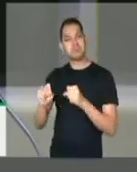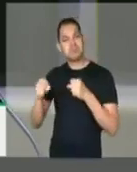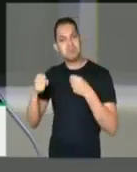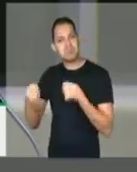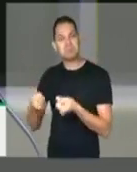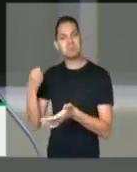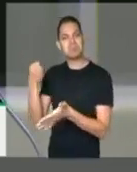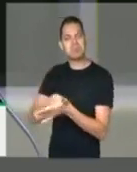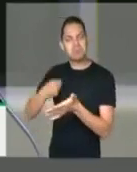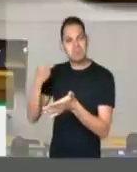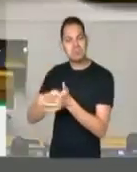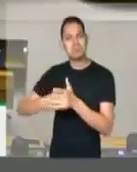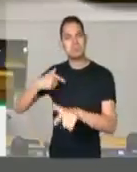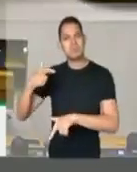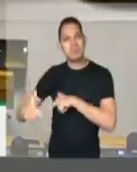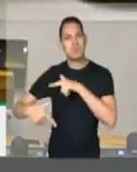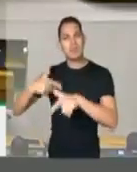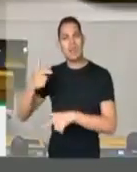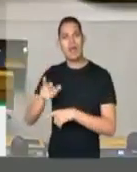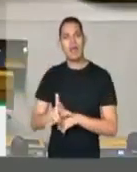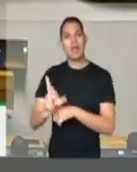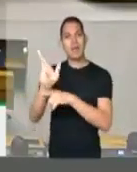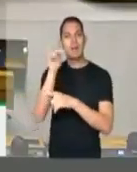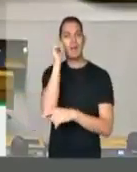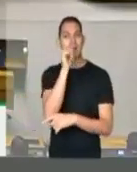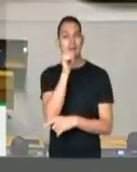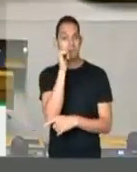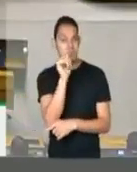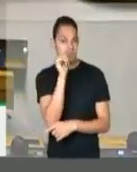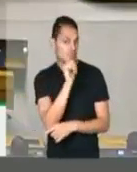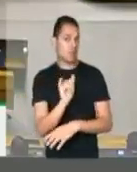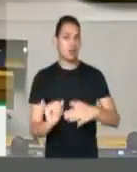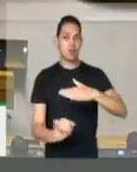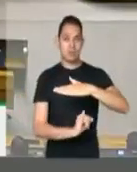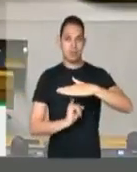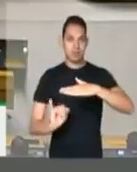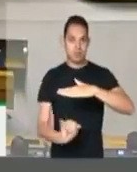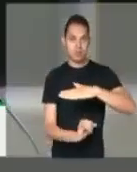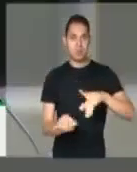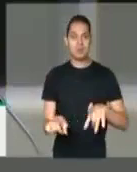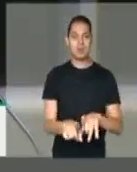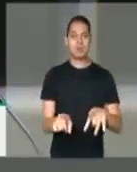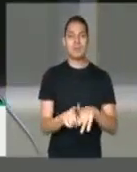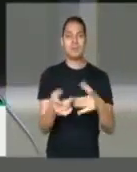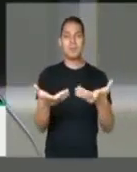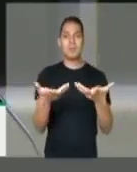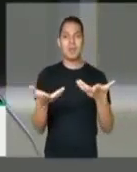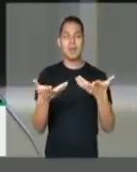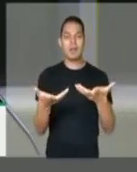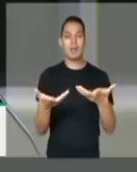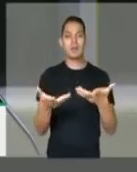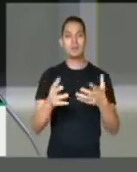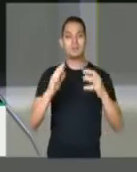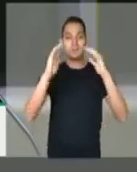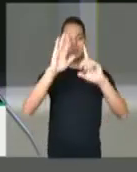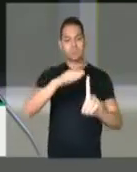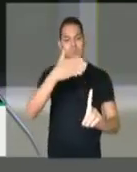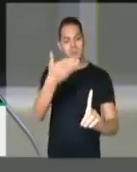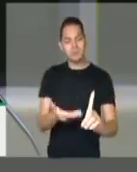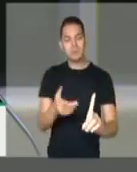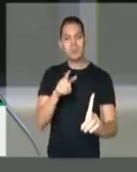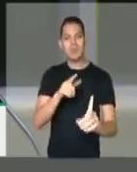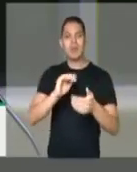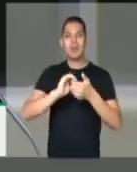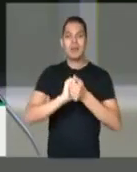lutadora, que representa muito bem as mulheres à frente também dessa instituição. E também gostaria aqui de deixar todo o meu reconhecimento,